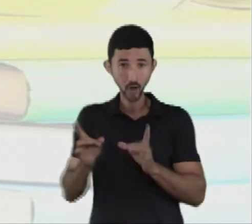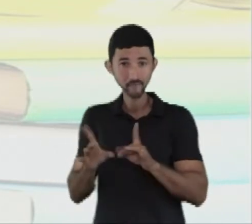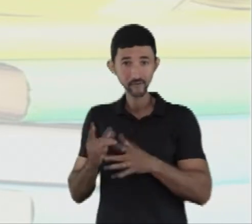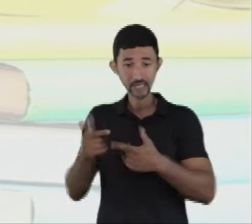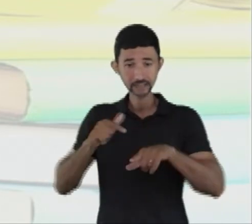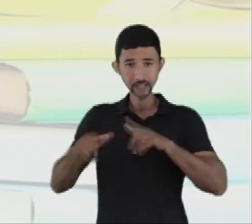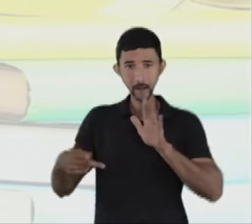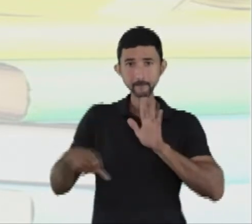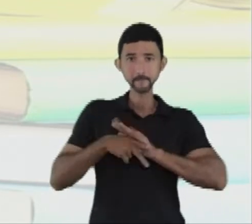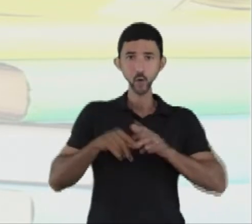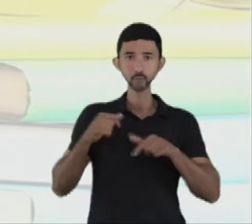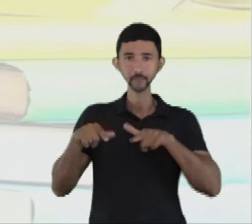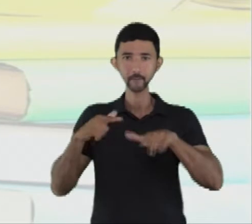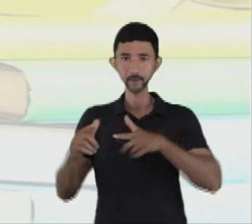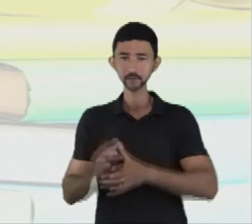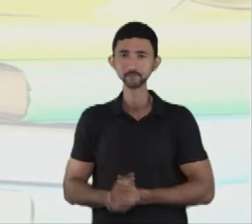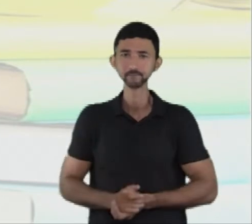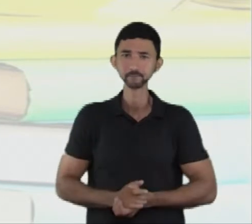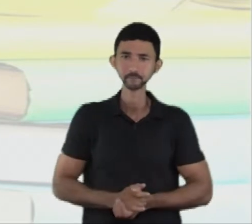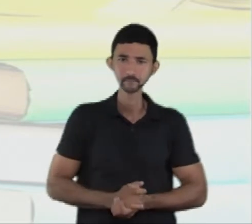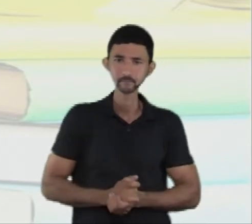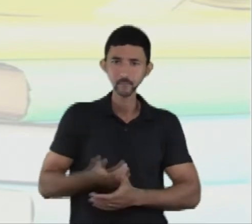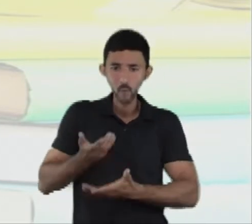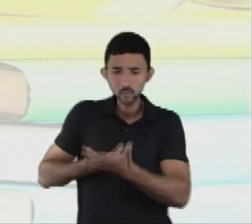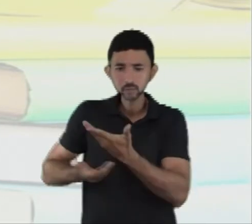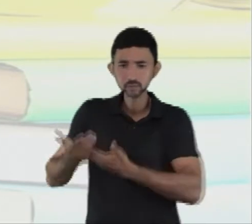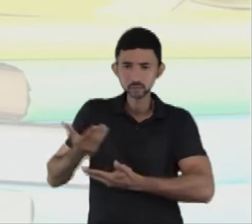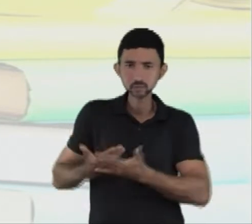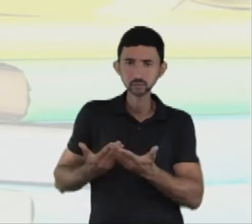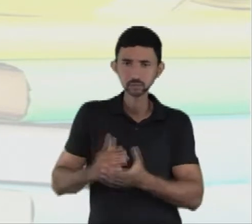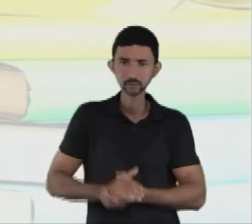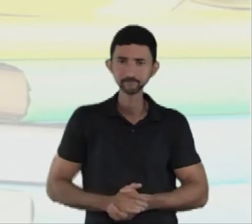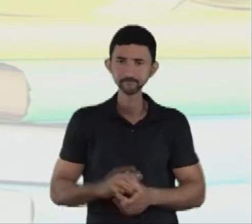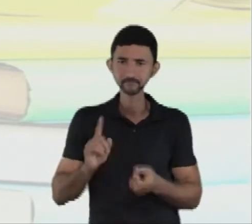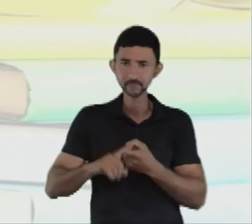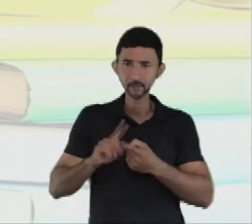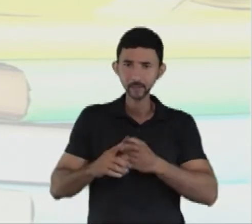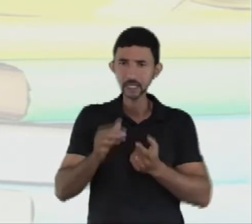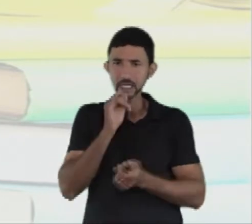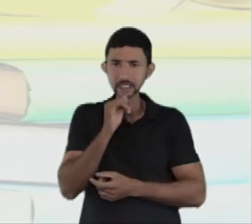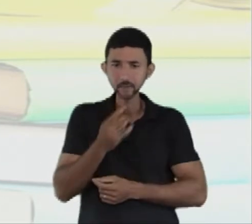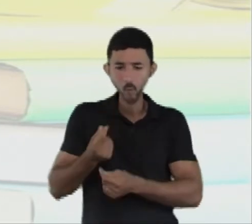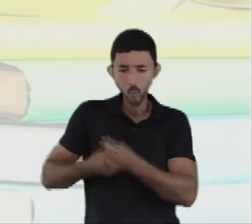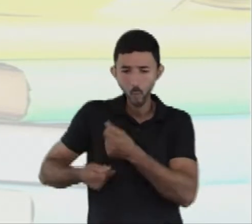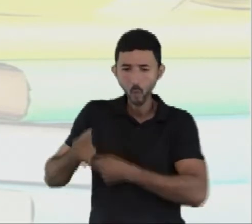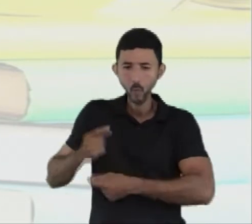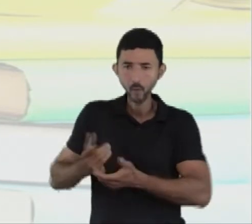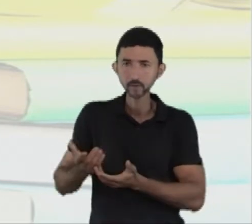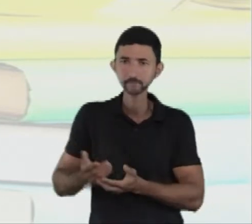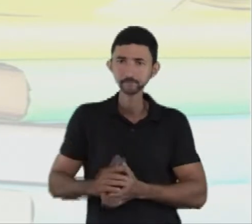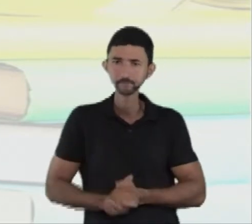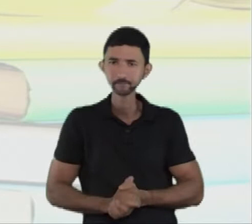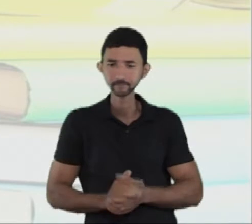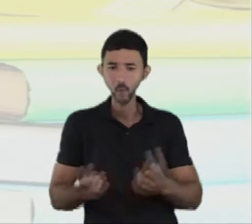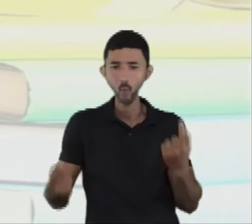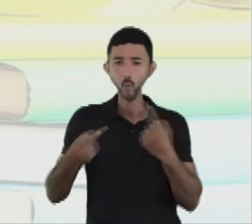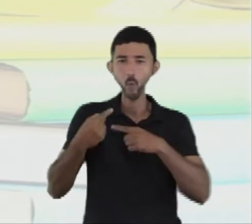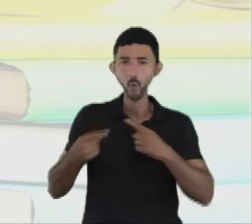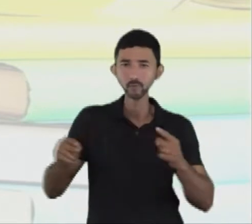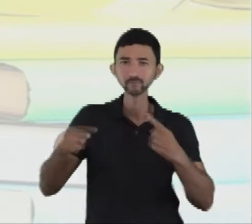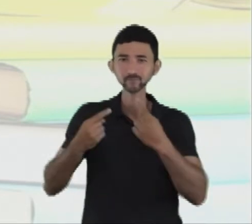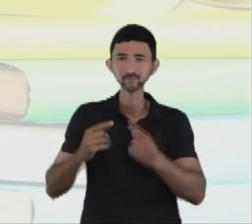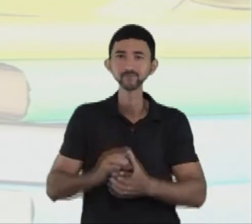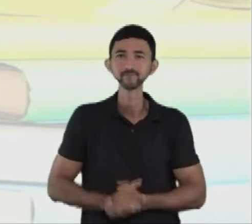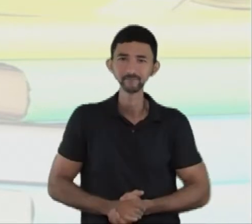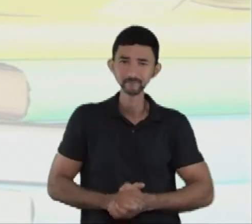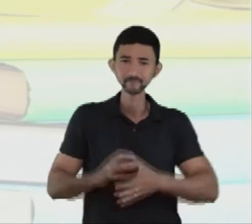obra. A gente tem a lei da oferta e da procura, né, como a gente falou da questão da economia de mercado. Nós temos a concorrência,